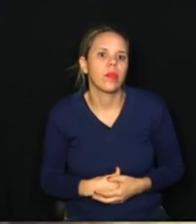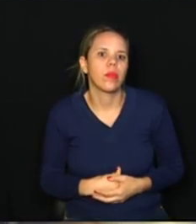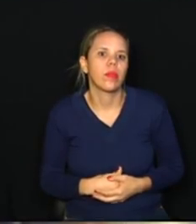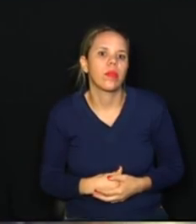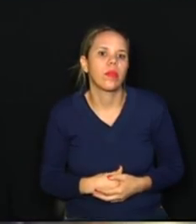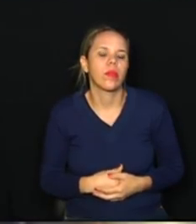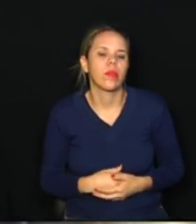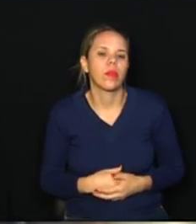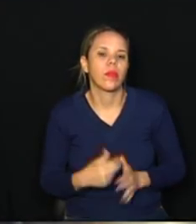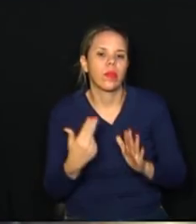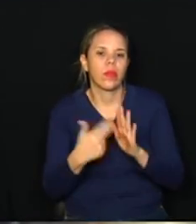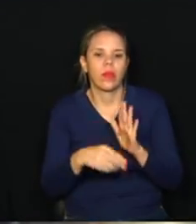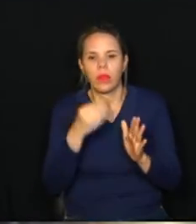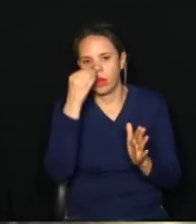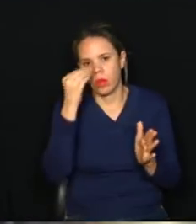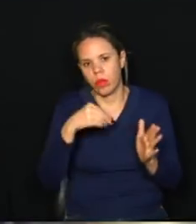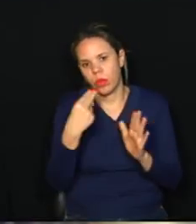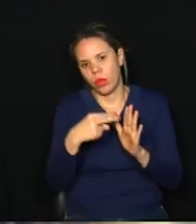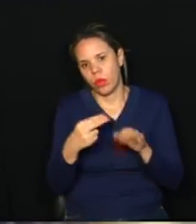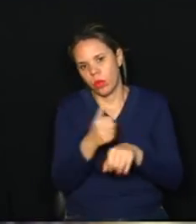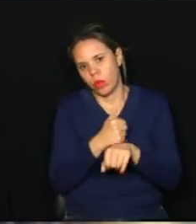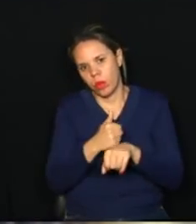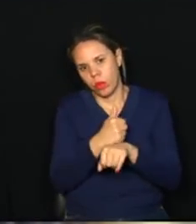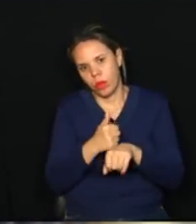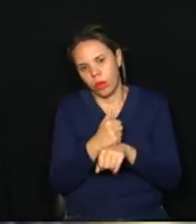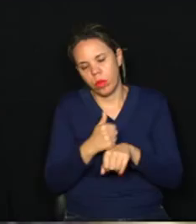Ignora-se o nome dos pesquisadores,